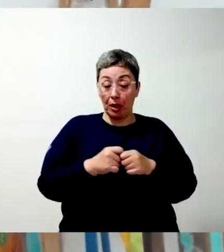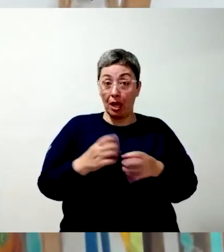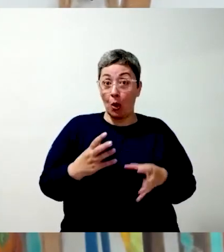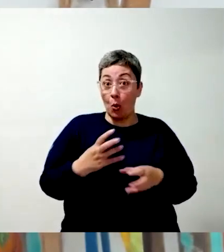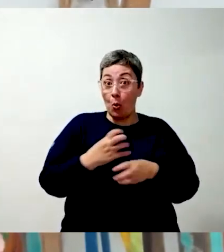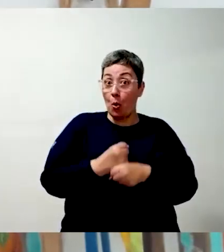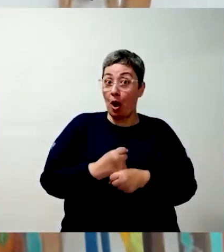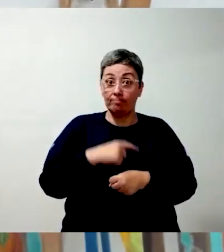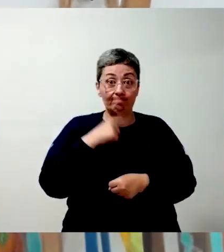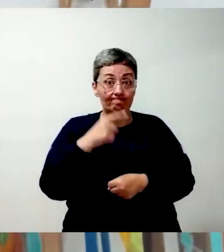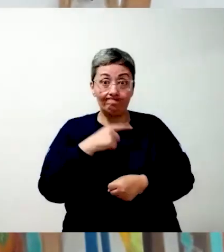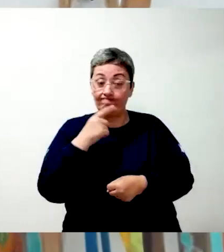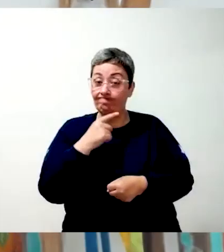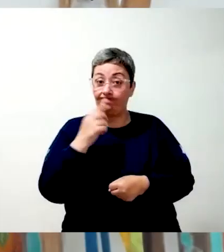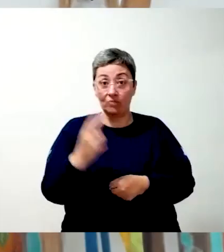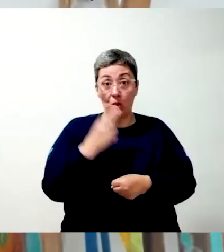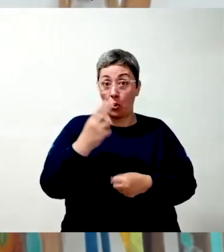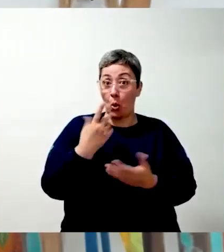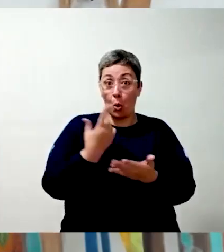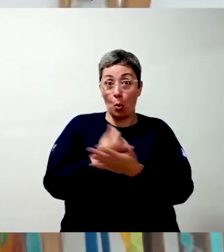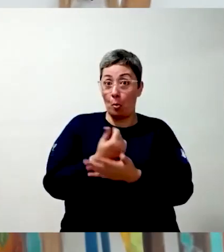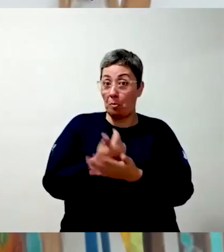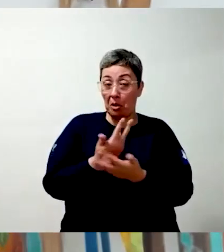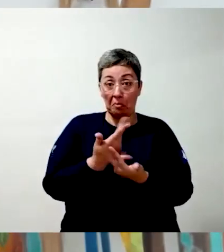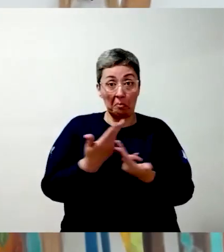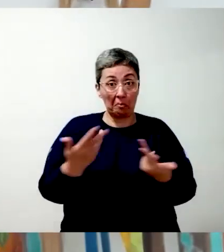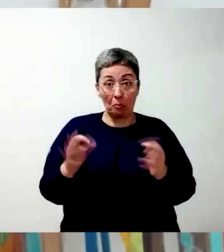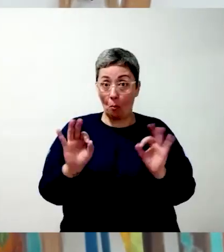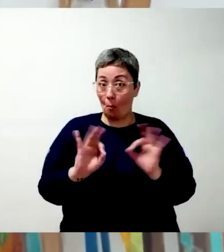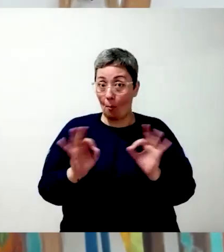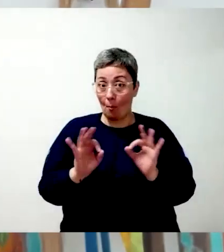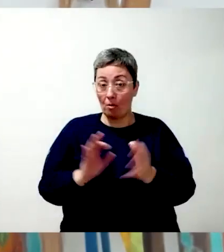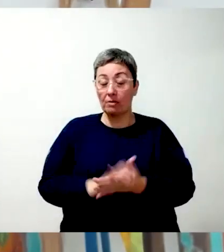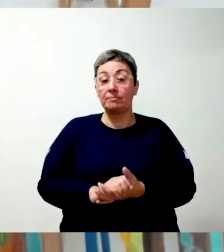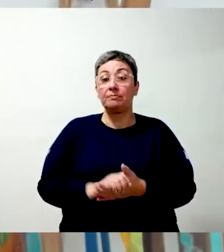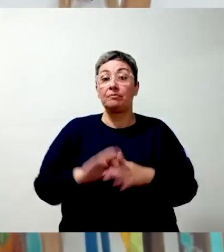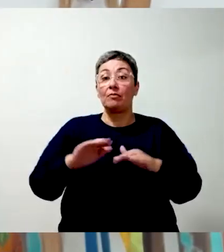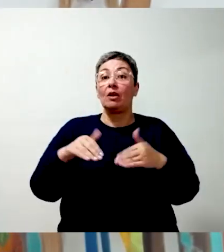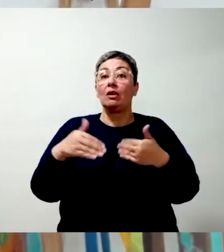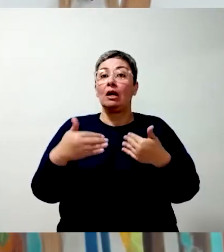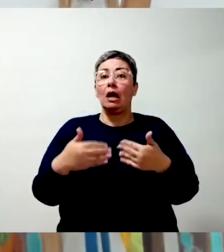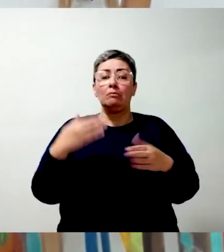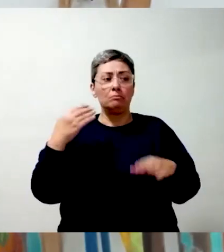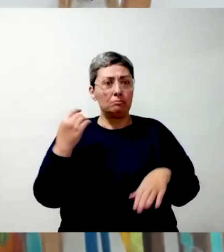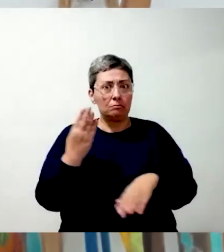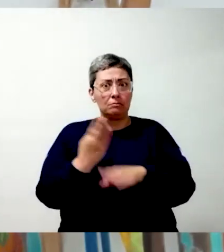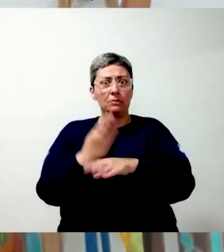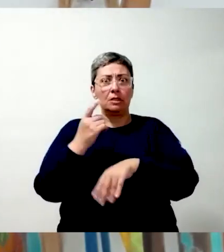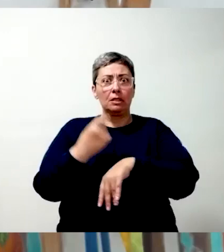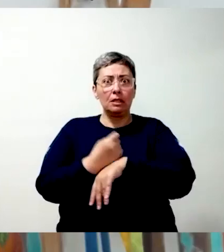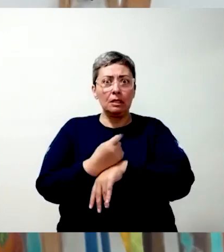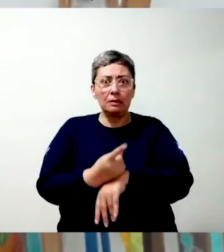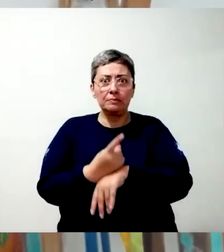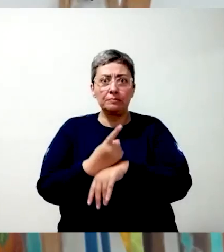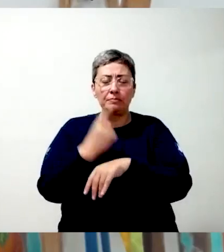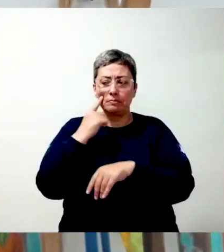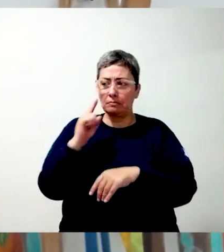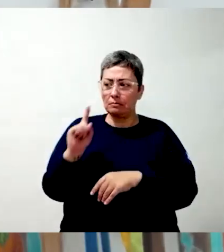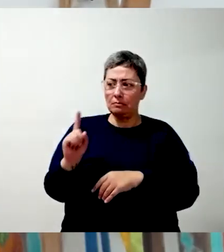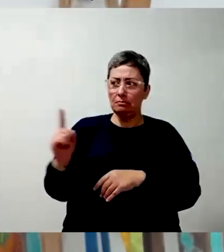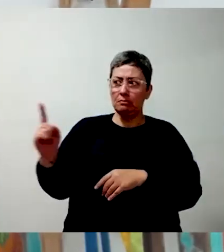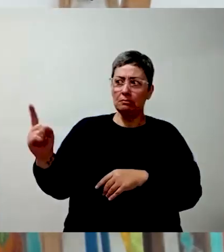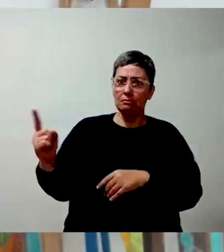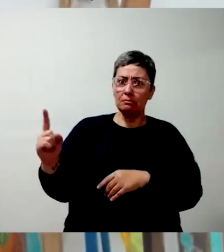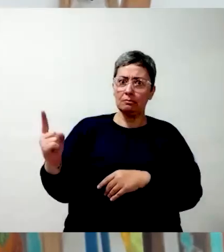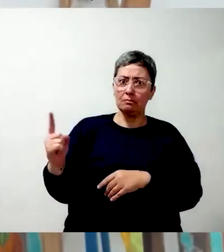duas moedas não seria possível comprar qualquer coisa que fosse. Quando de repente eles foram